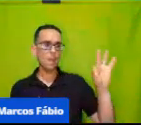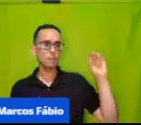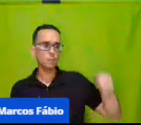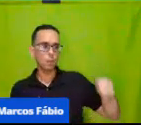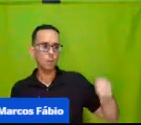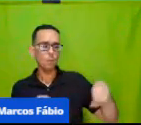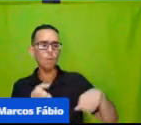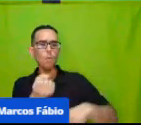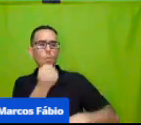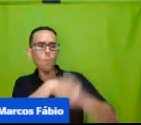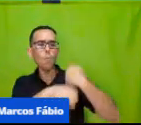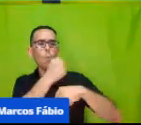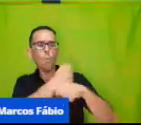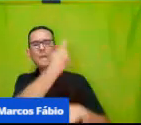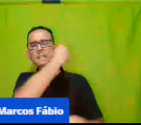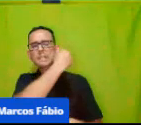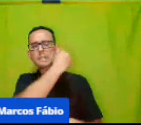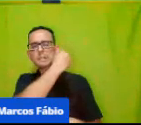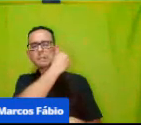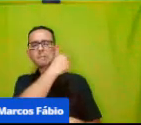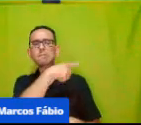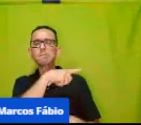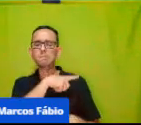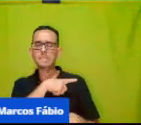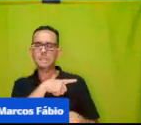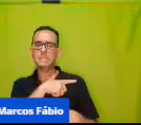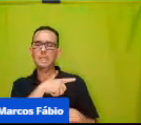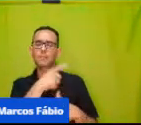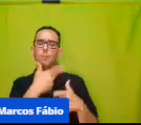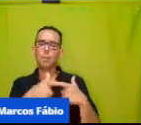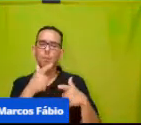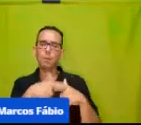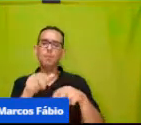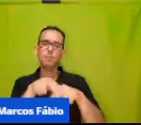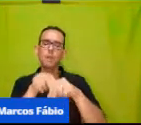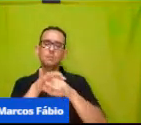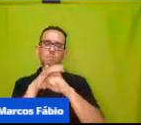atípico, só que nós já teríamos também uma outra